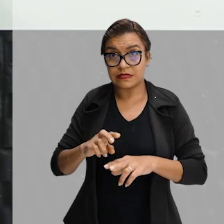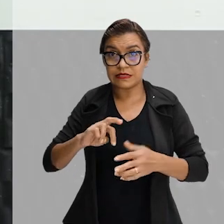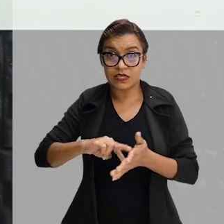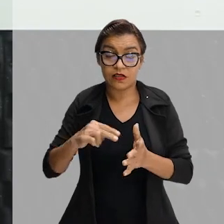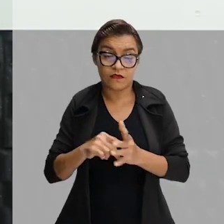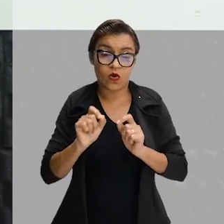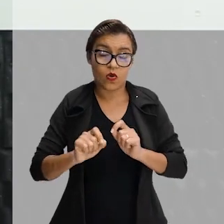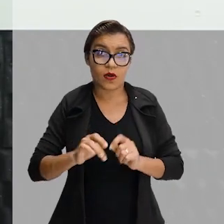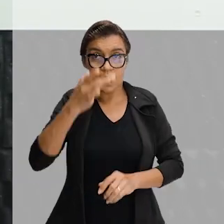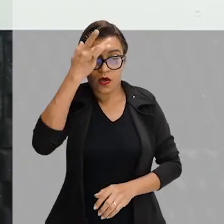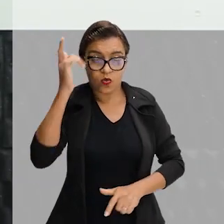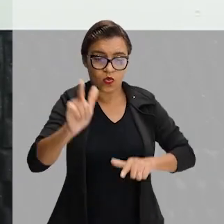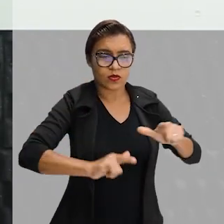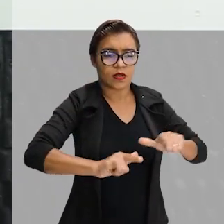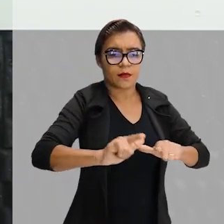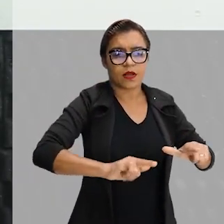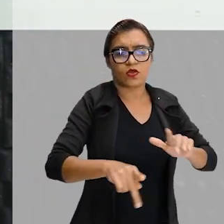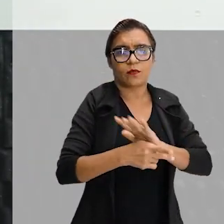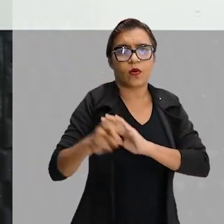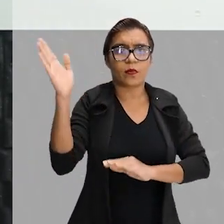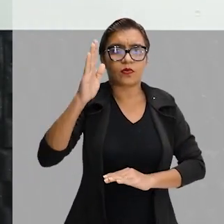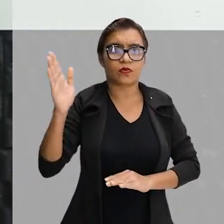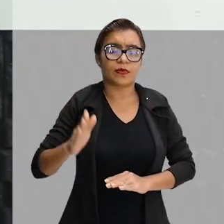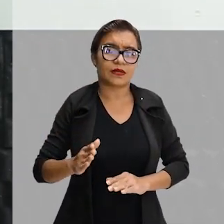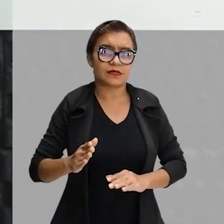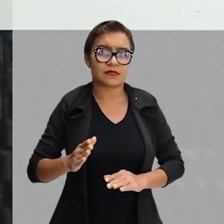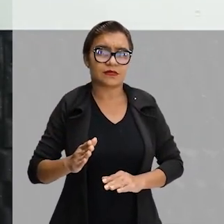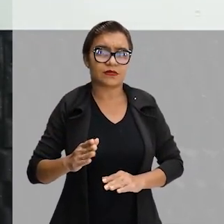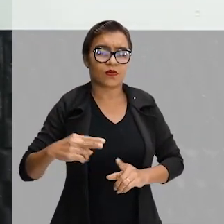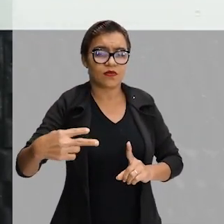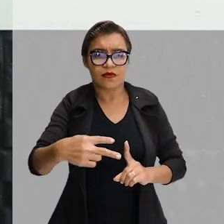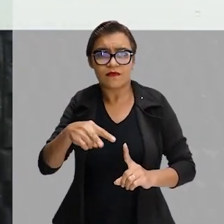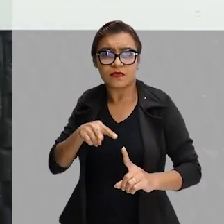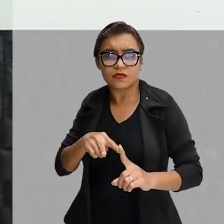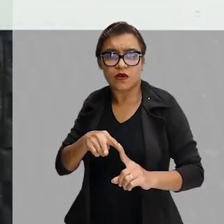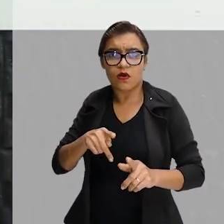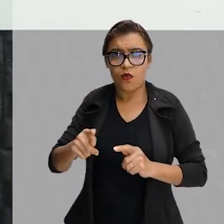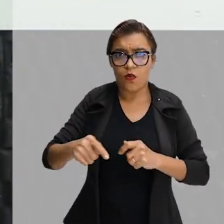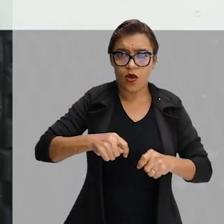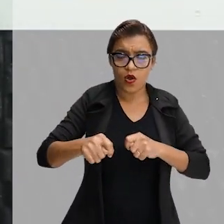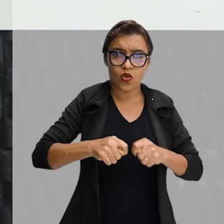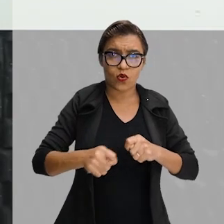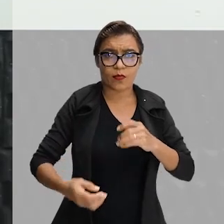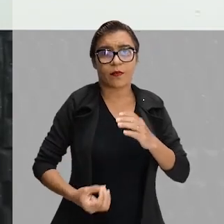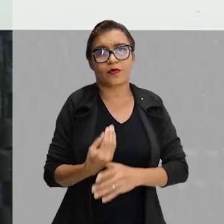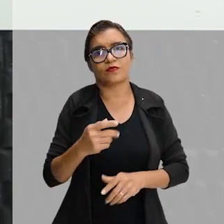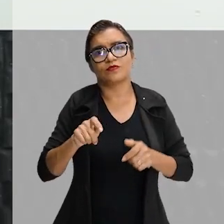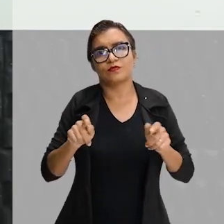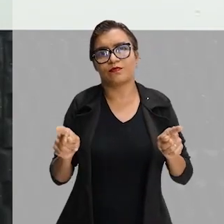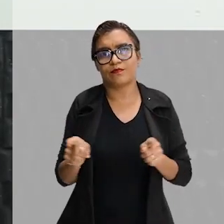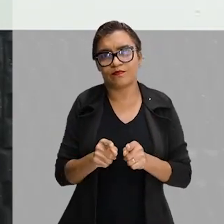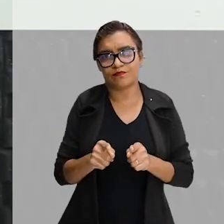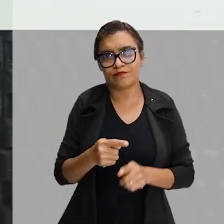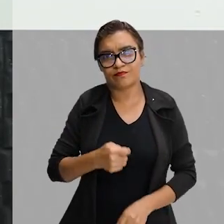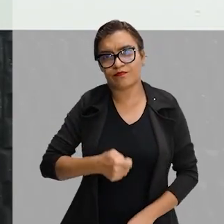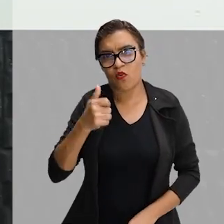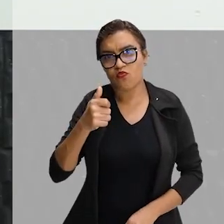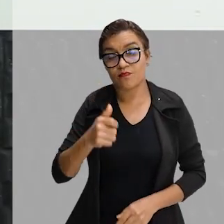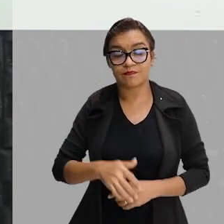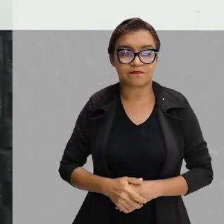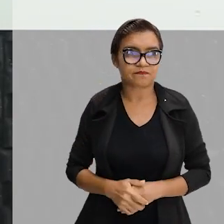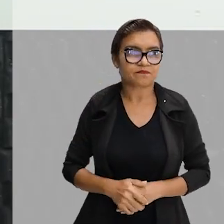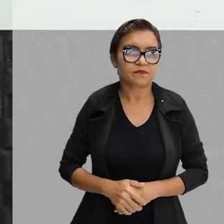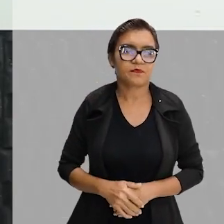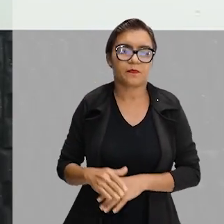brasileiro, na visão econômica, ainda produz pouco. Tu sabe por que disso? Vamos lá para a história. Primeiro, vou